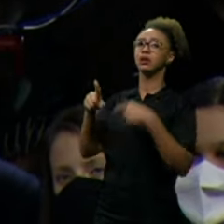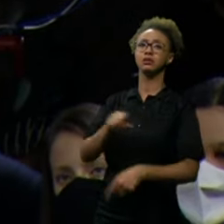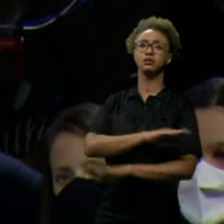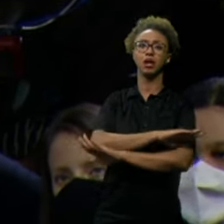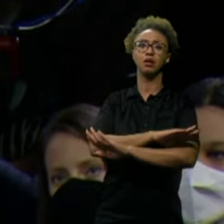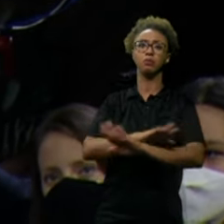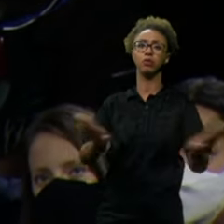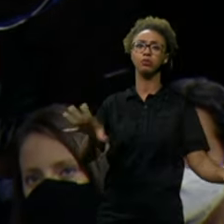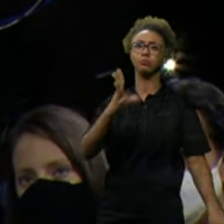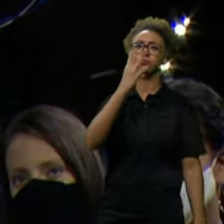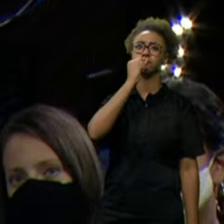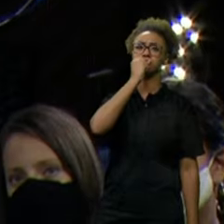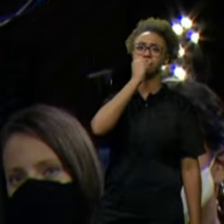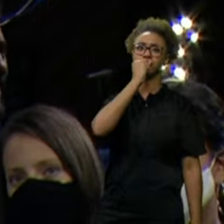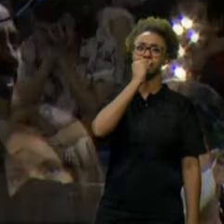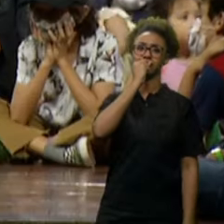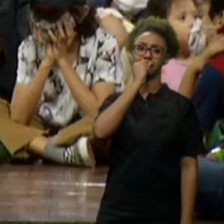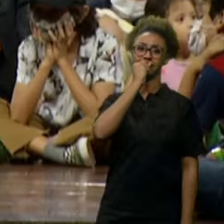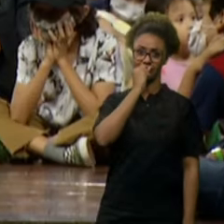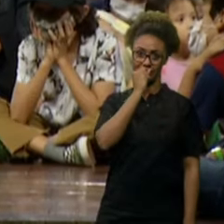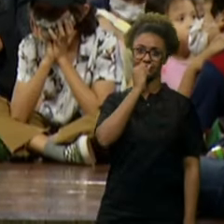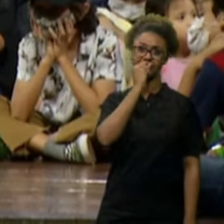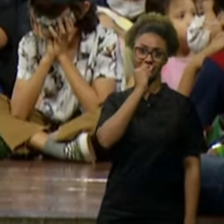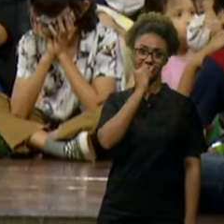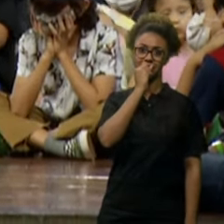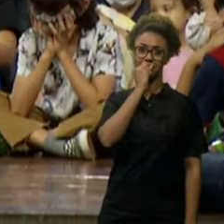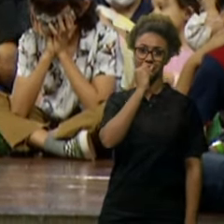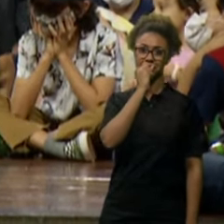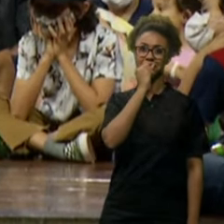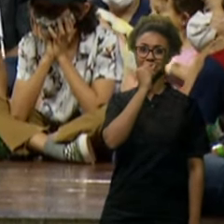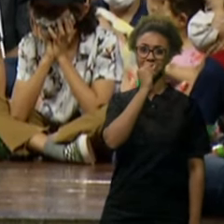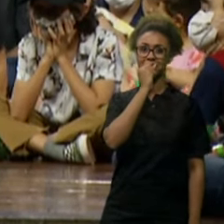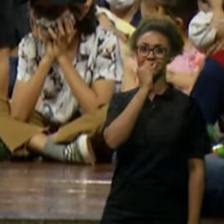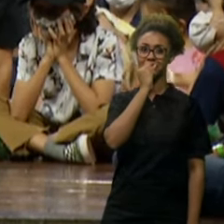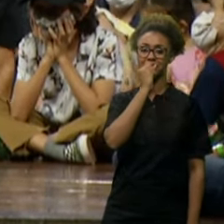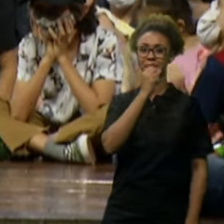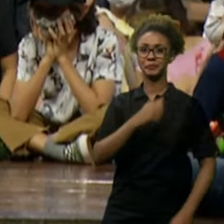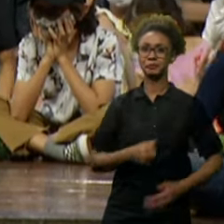nunca mais E aí